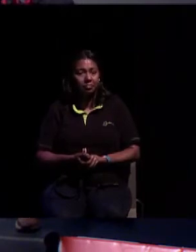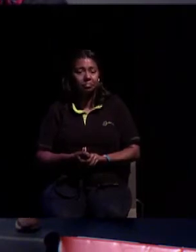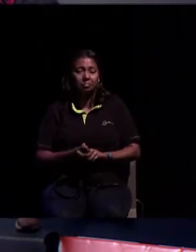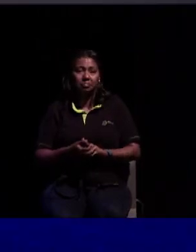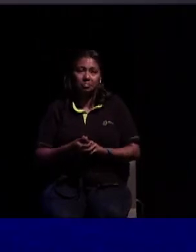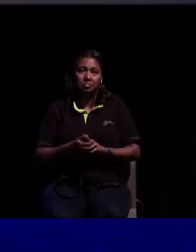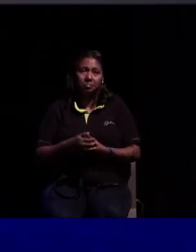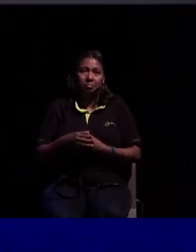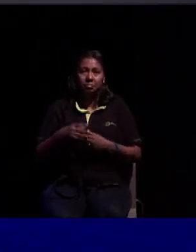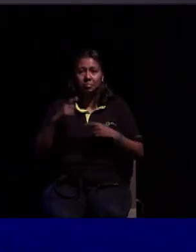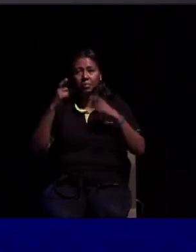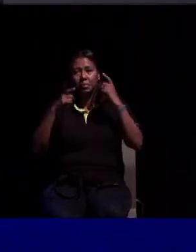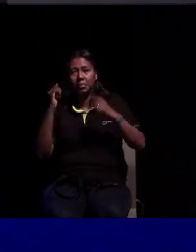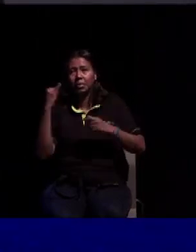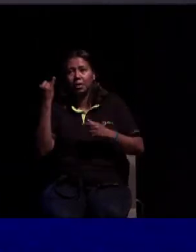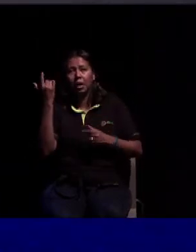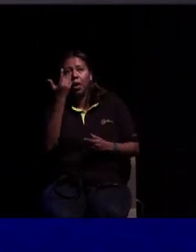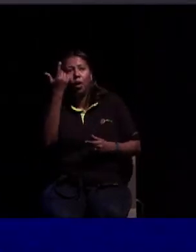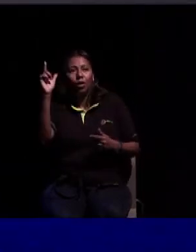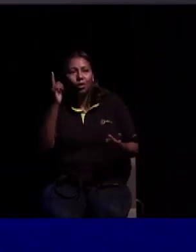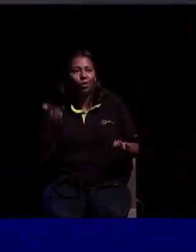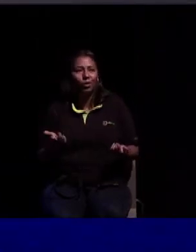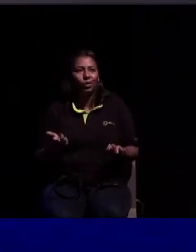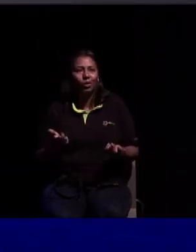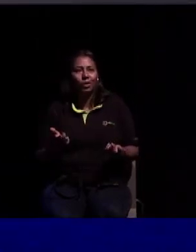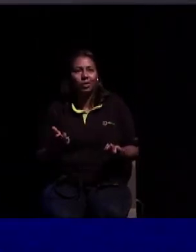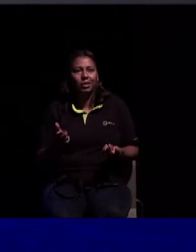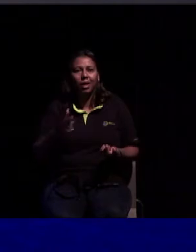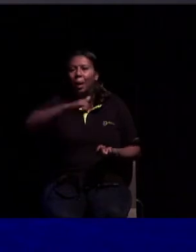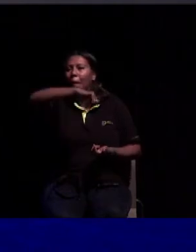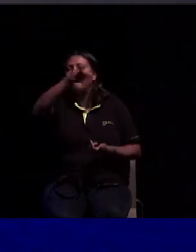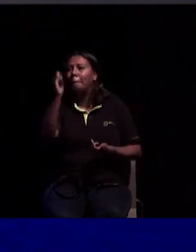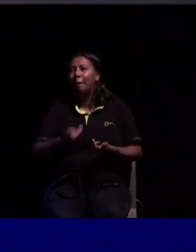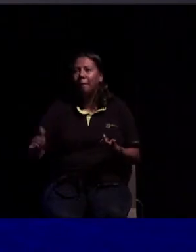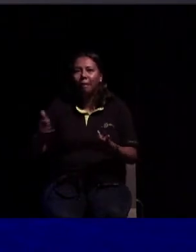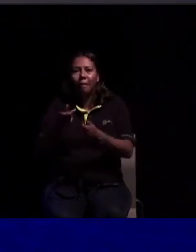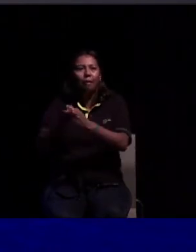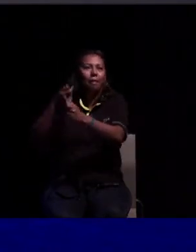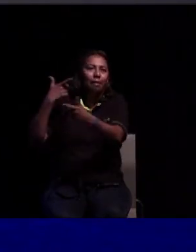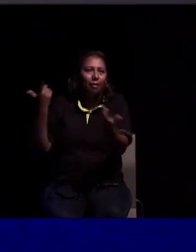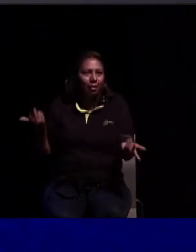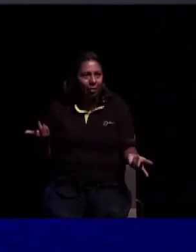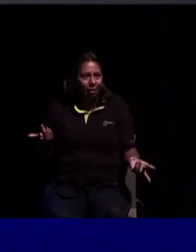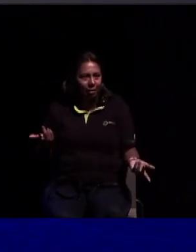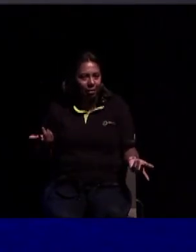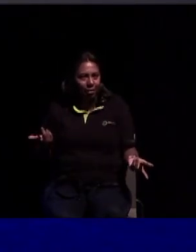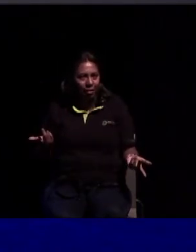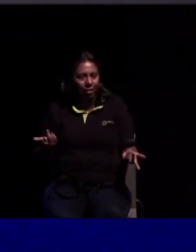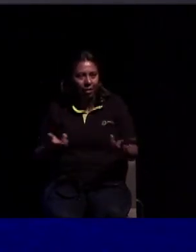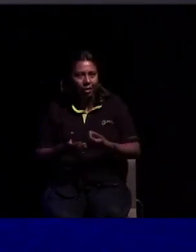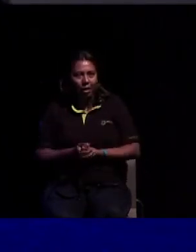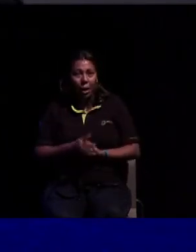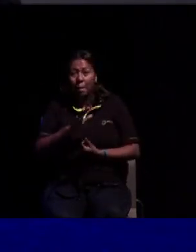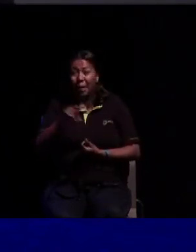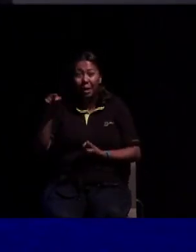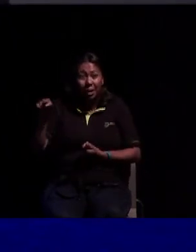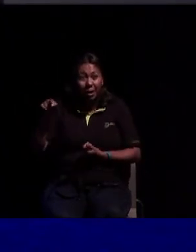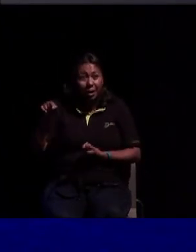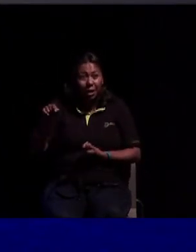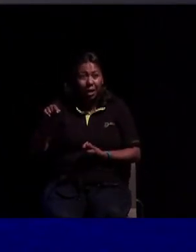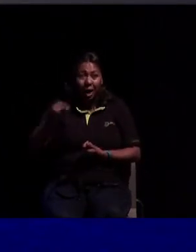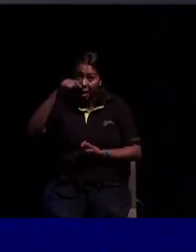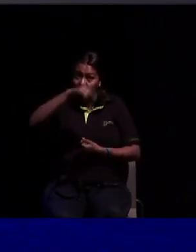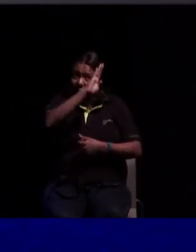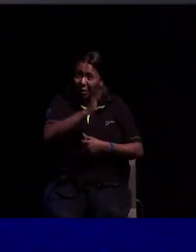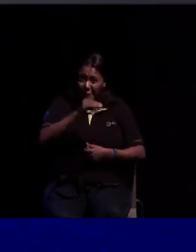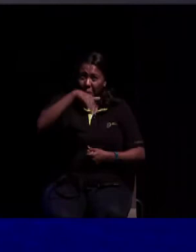como caça-baleia, não sei o quê. Então, para, claro, isso é importante sempre. Né? Agora, você pôr isso como mais importante num país como o nosso,